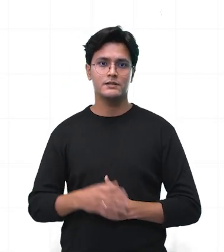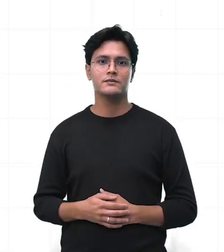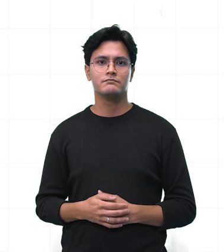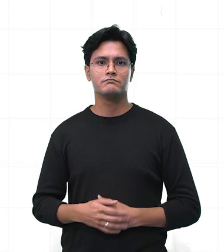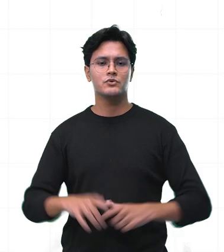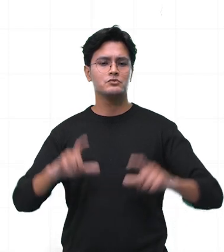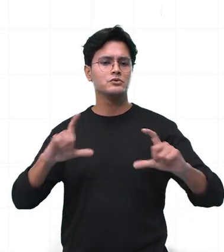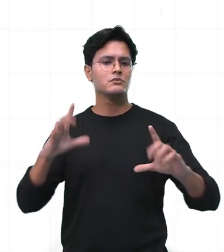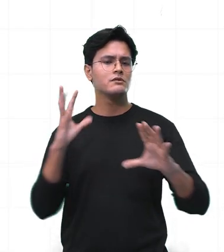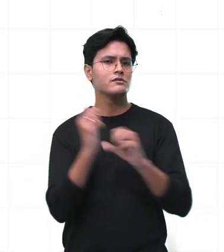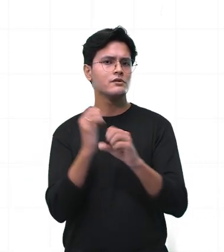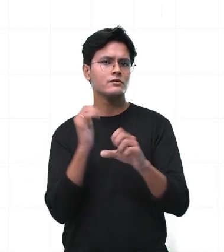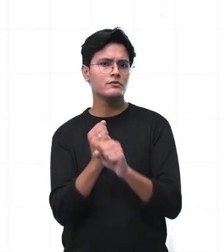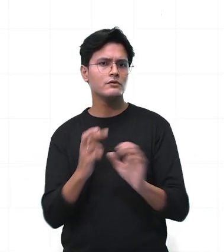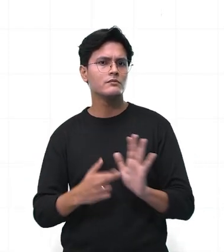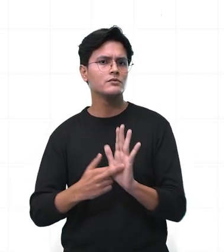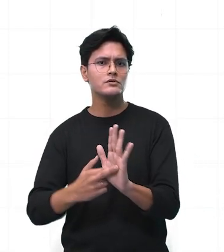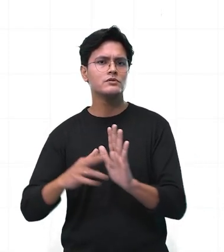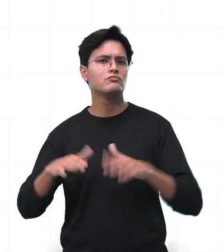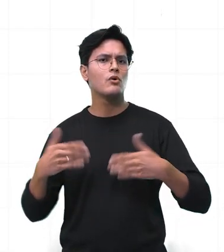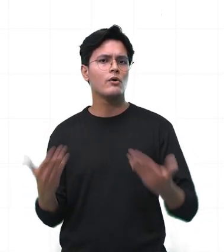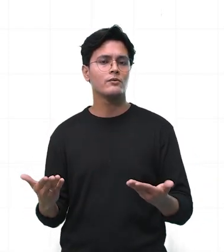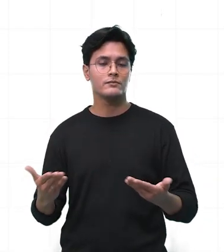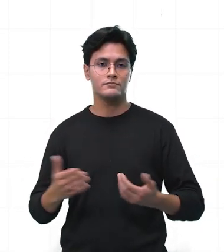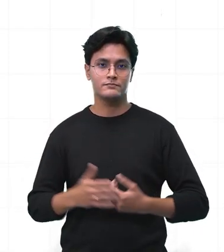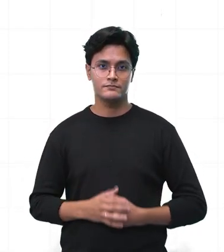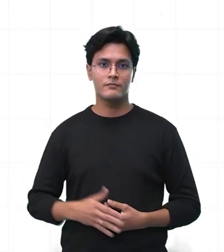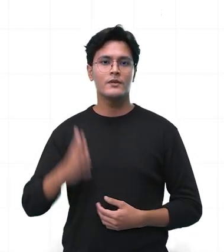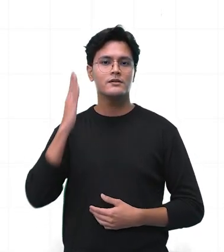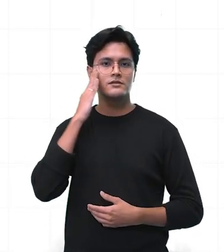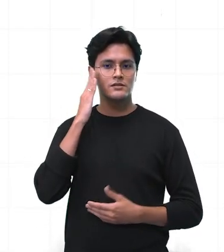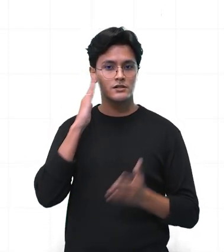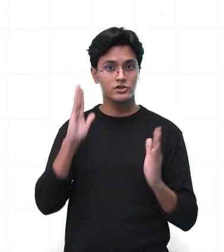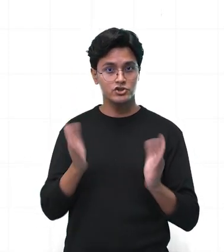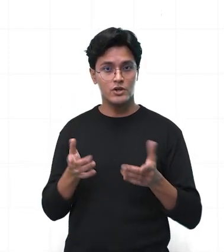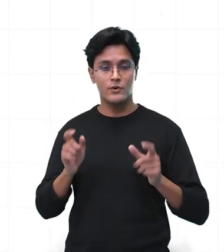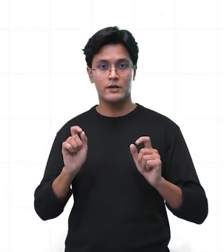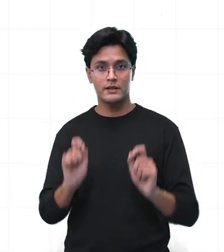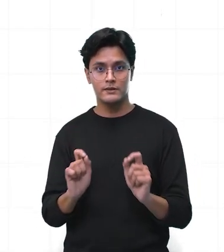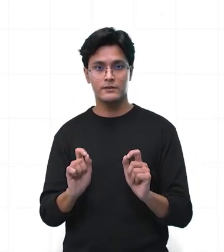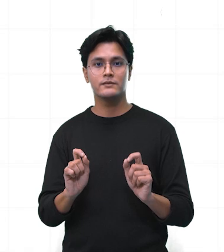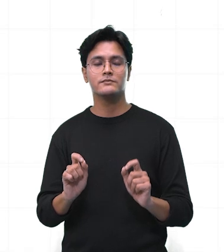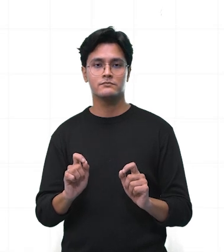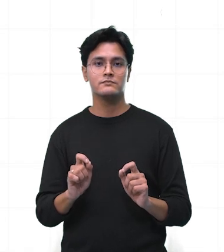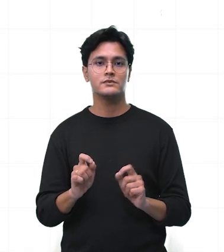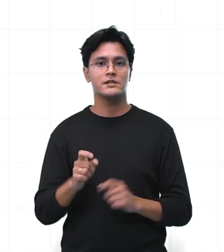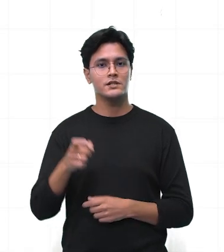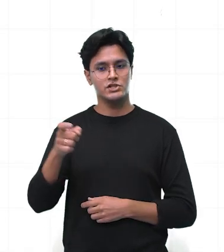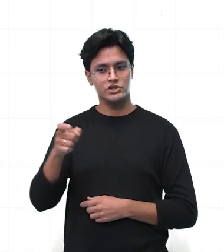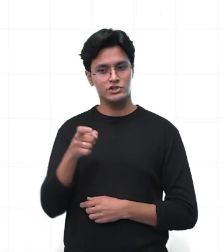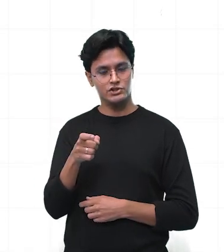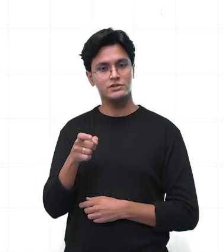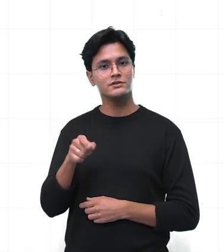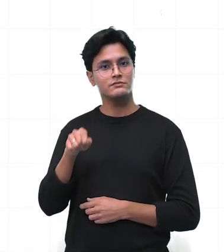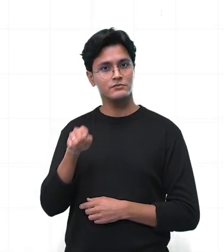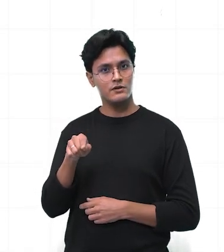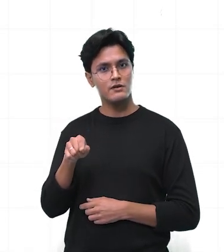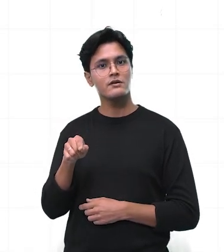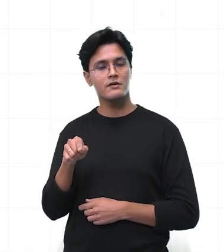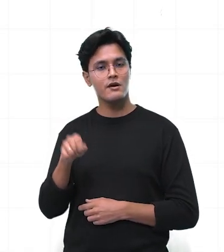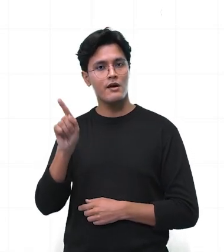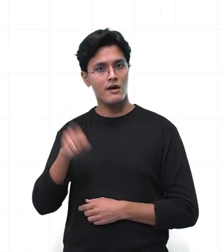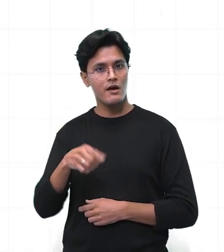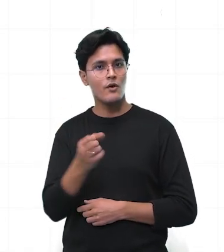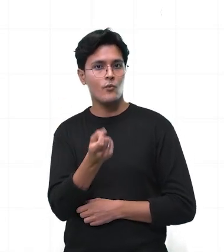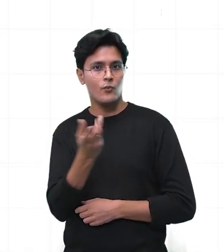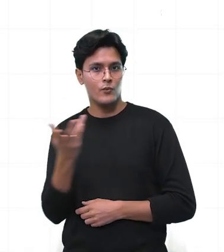expressão, então, que representa? Eu já sei aqui, ó, que X é a quantidade de ingressos